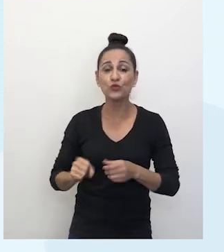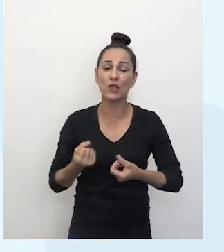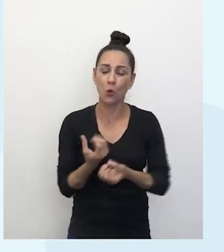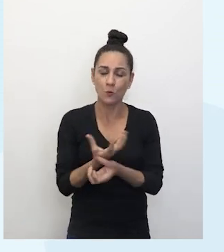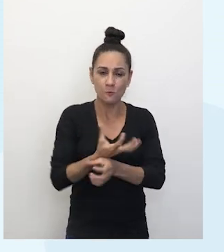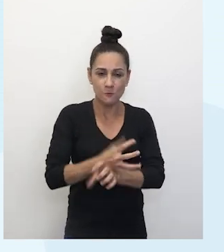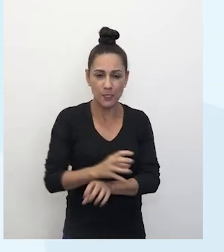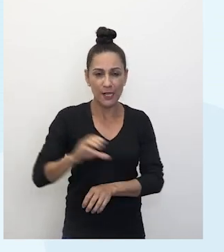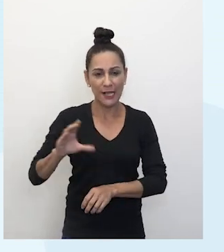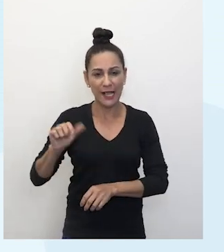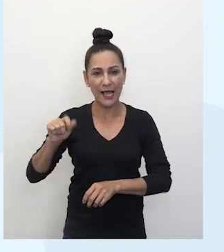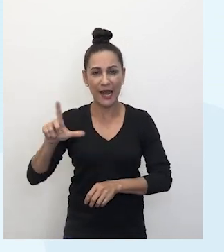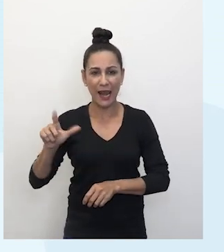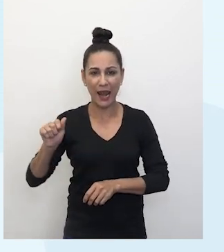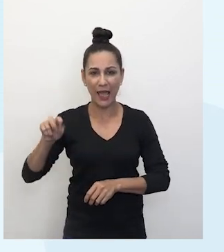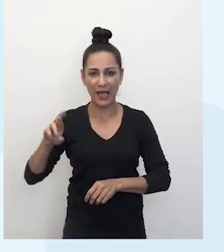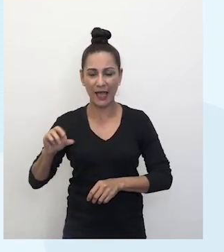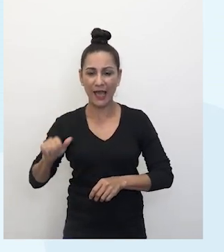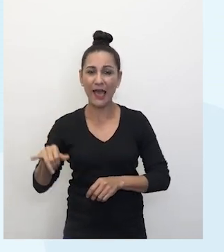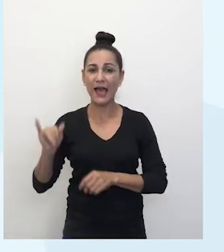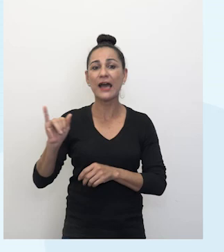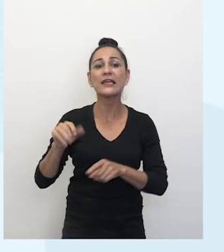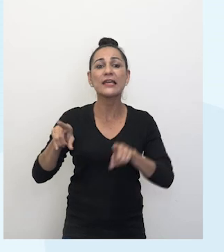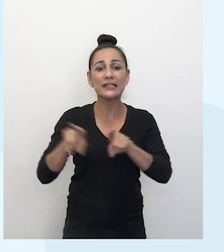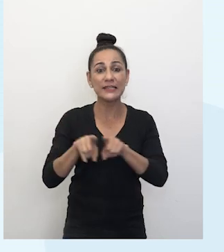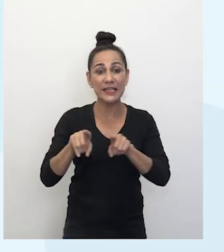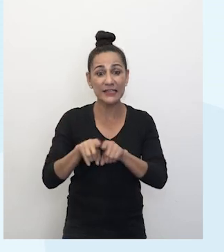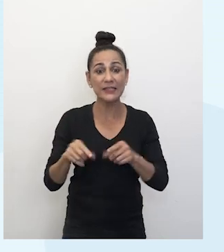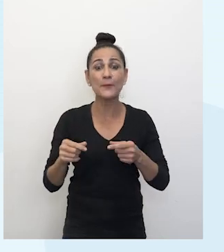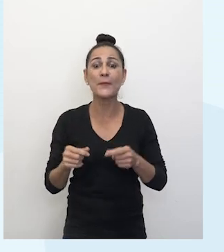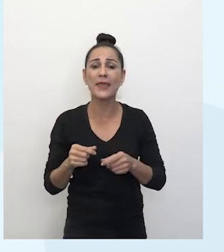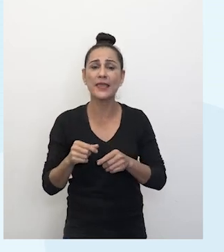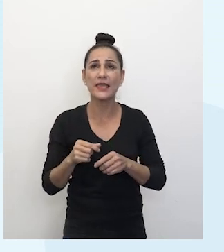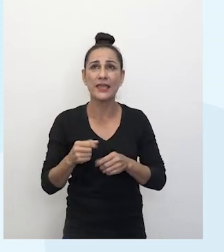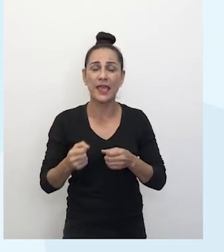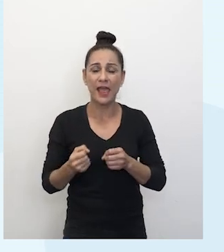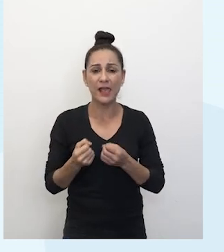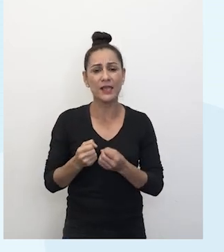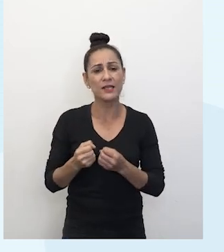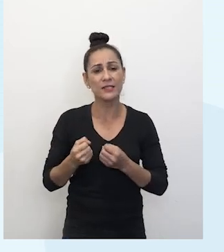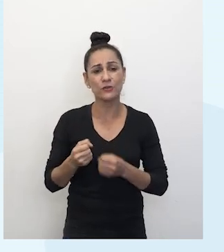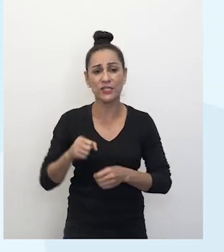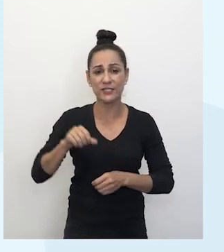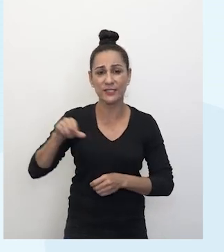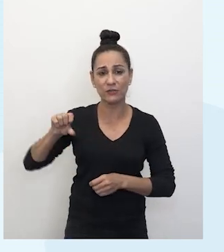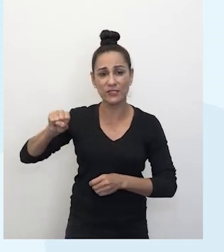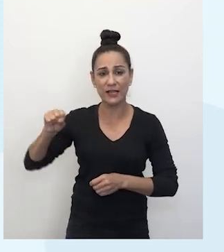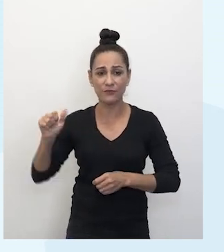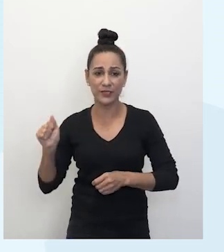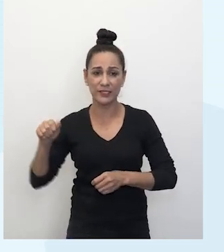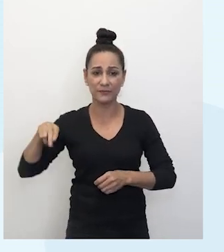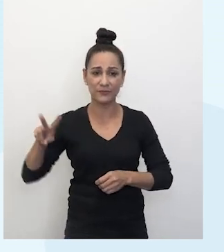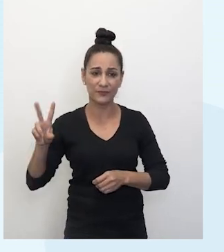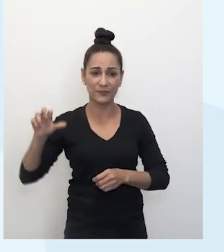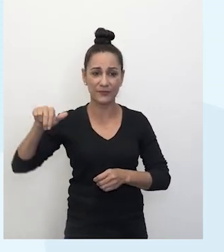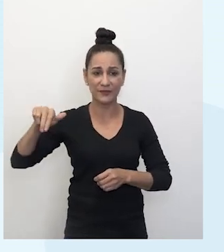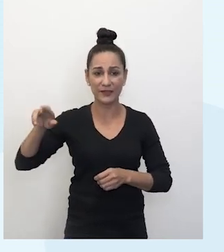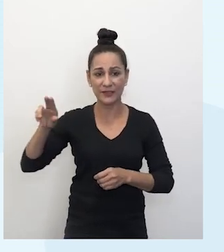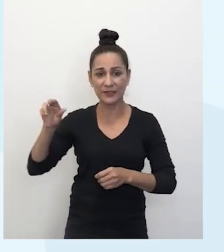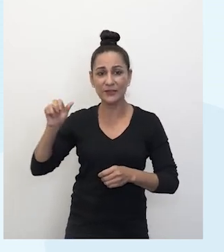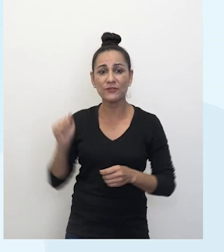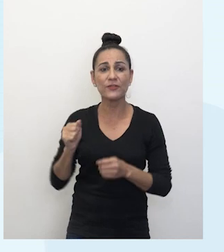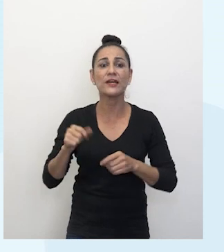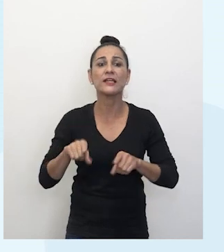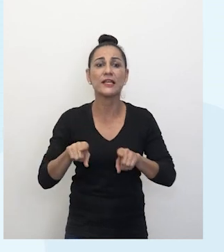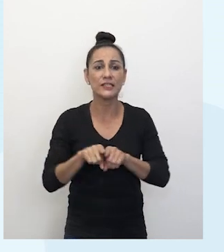como também aparece aí nós temos as Savanas né que só aí né a típico aí do nosso cerrado